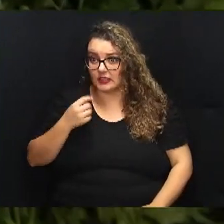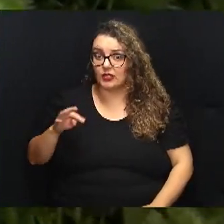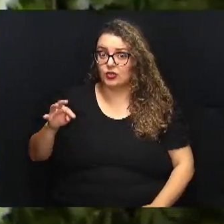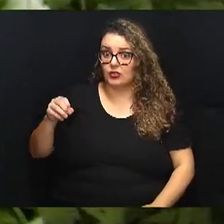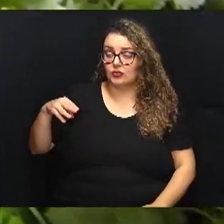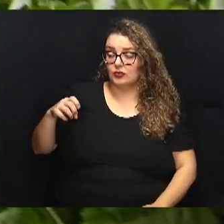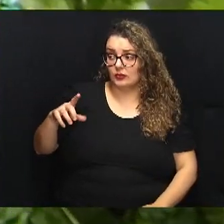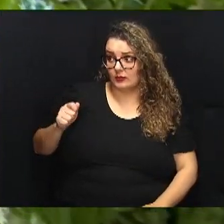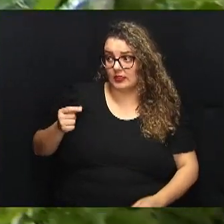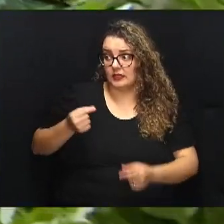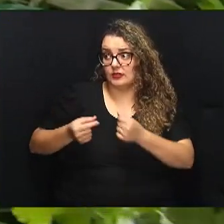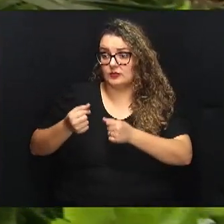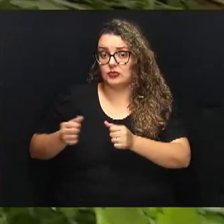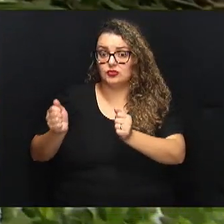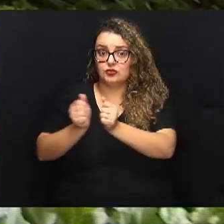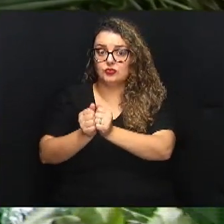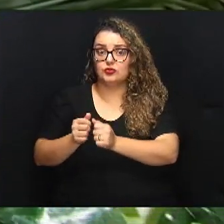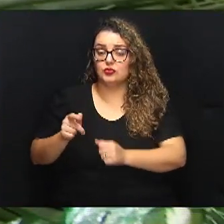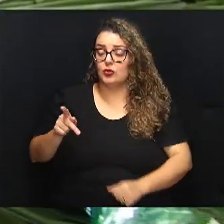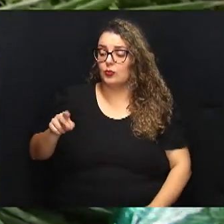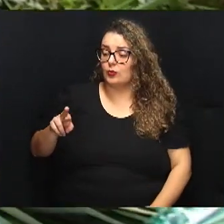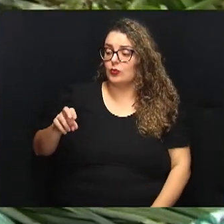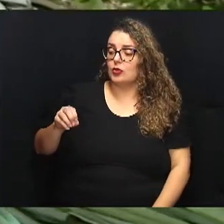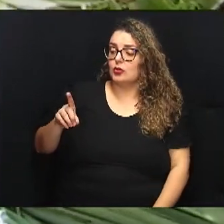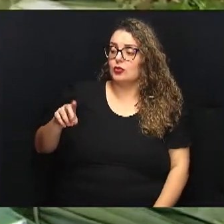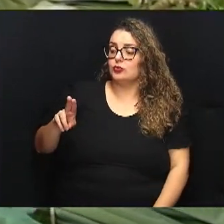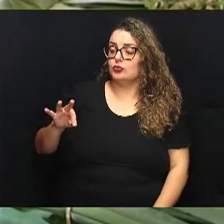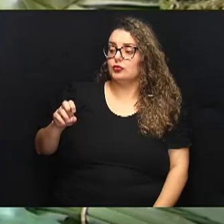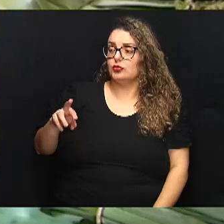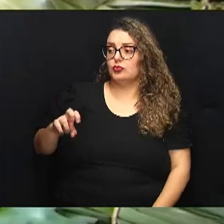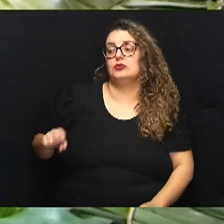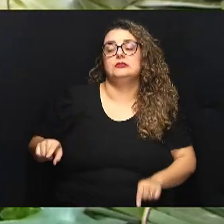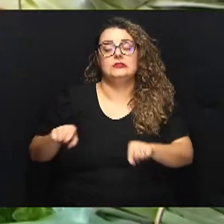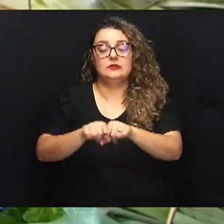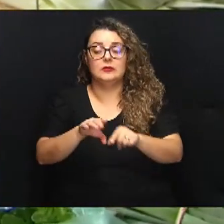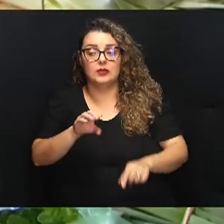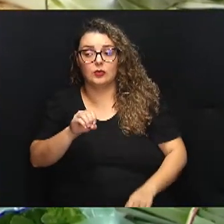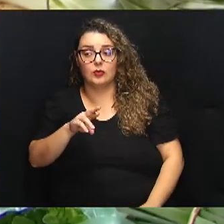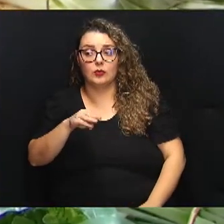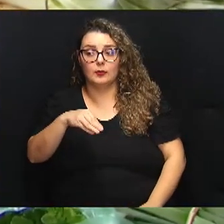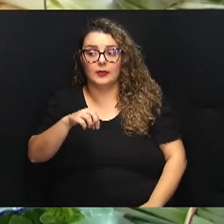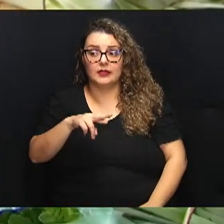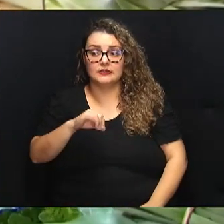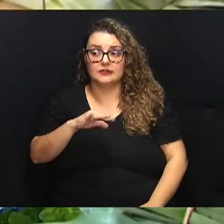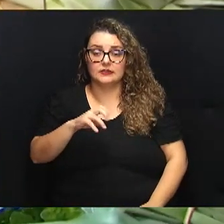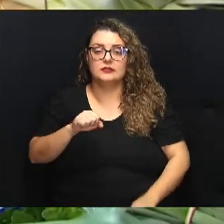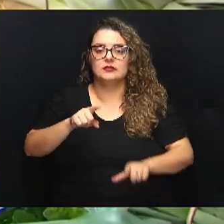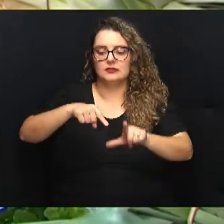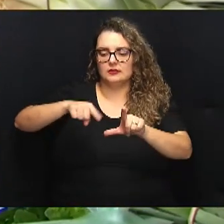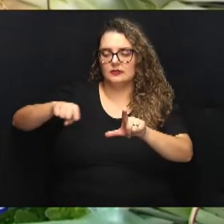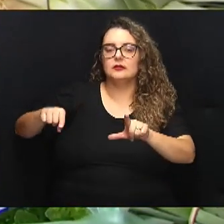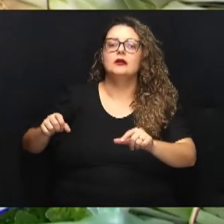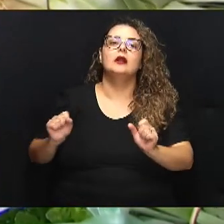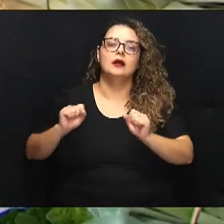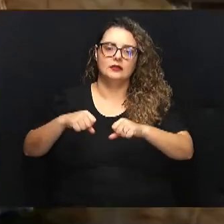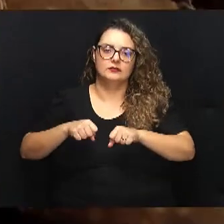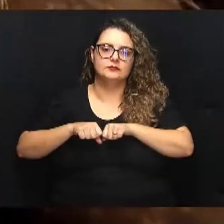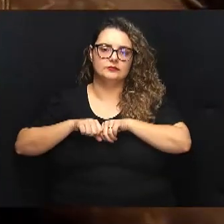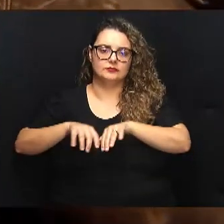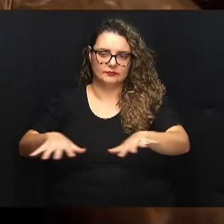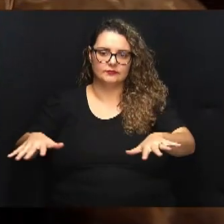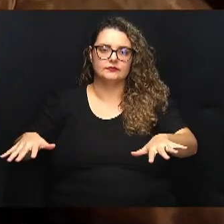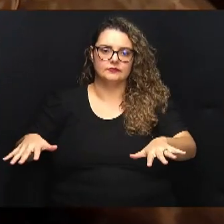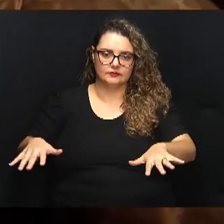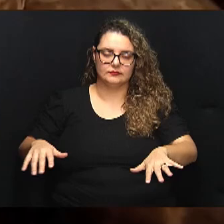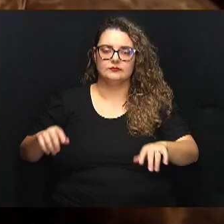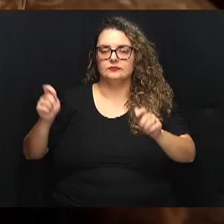aos produtores, junto aos comerciantes. A partir disso é feita uma parte de estatística e aí sim a gente distribui e